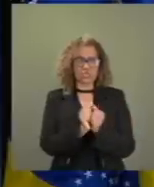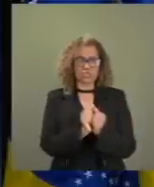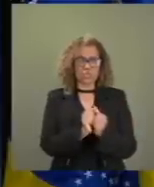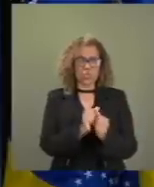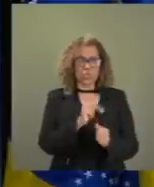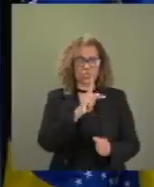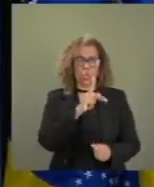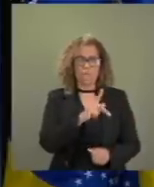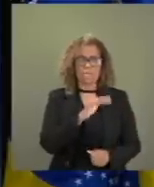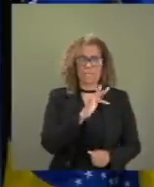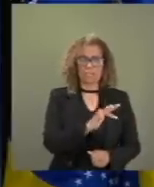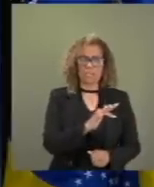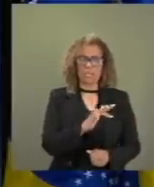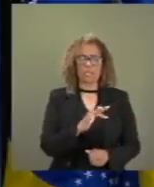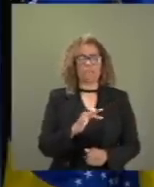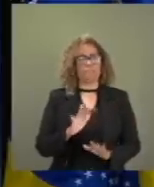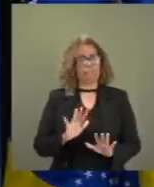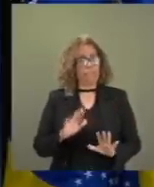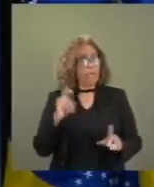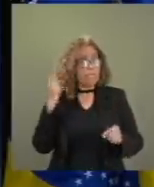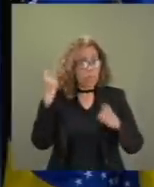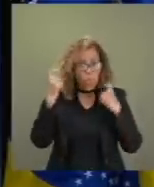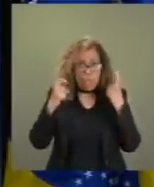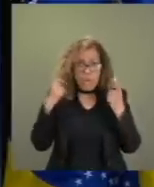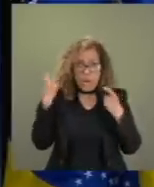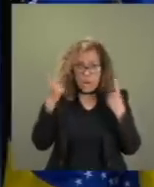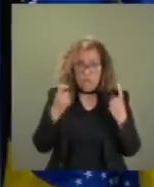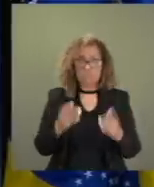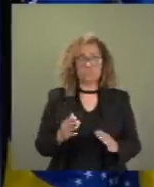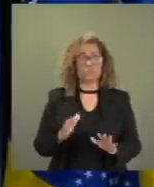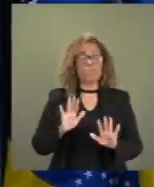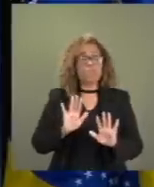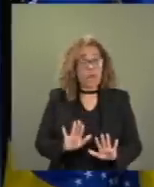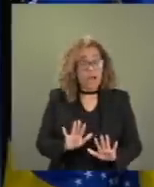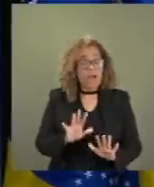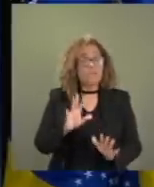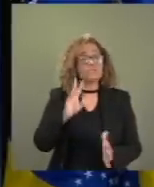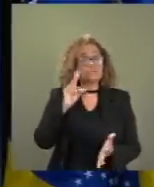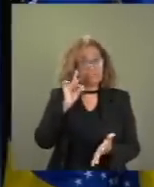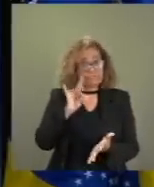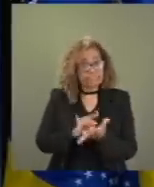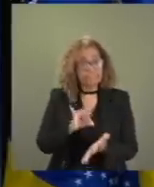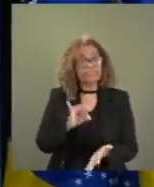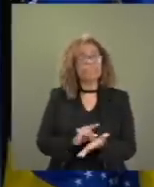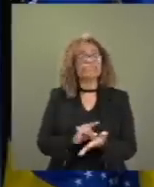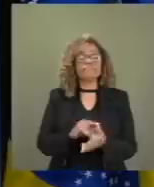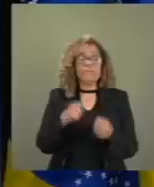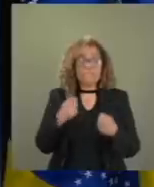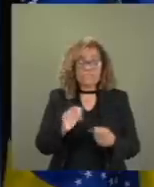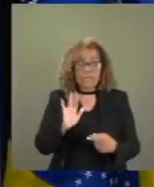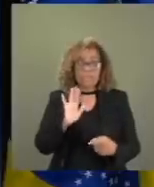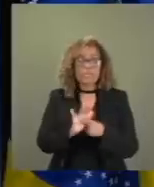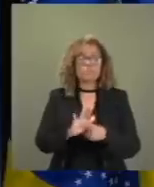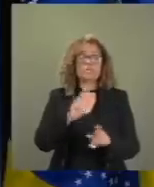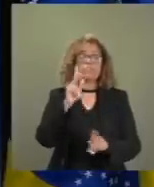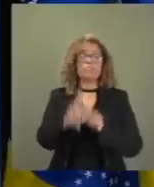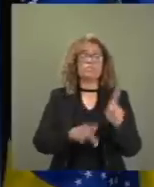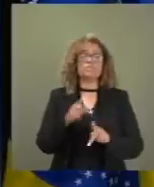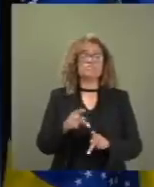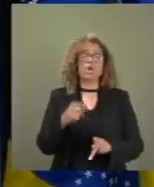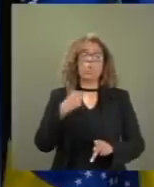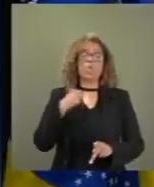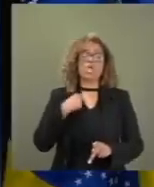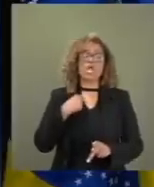preocupante mas a verdade a gente tem que buscar entregar para a população e eu me comprometo